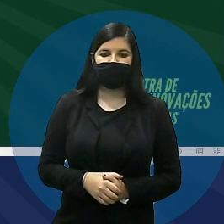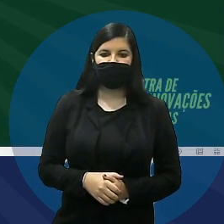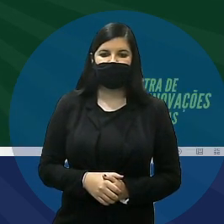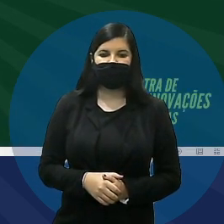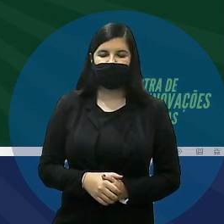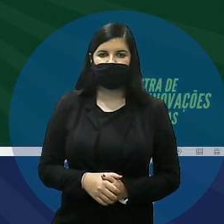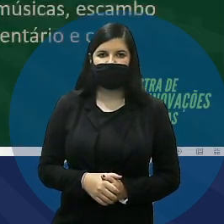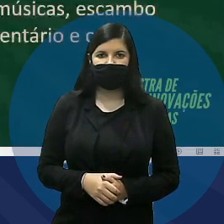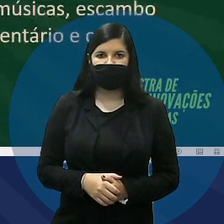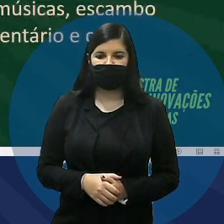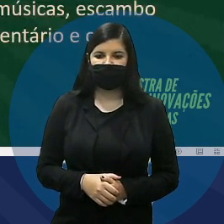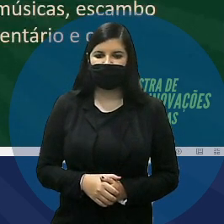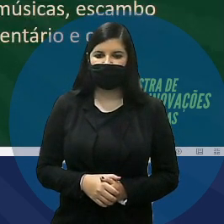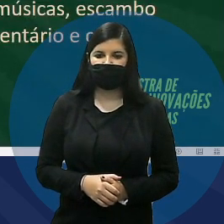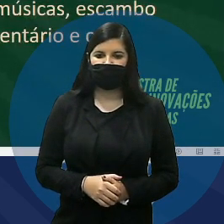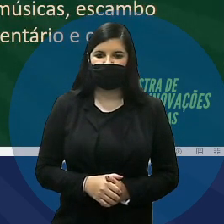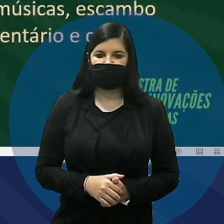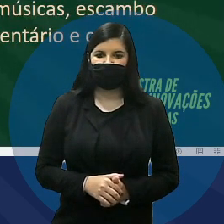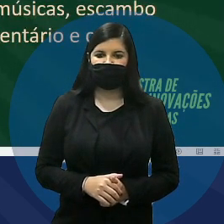mais adiante.